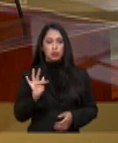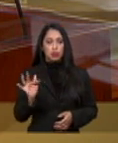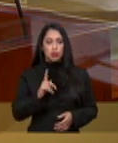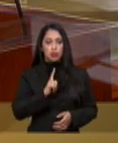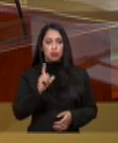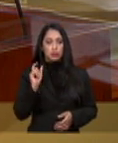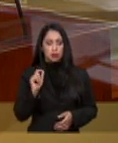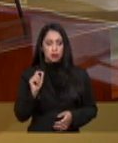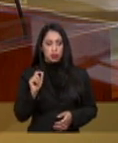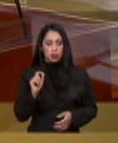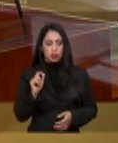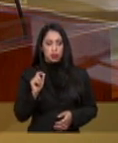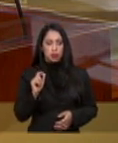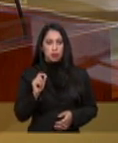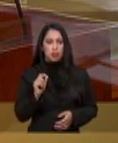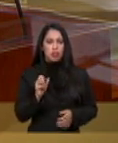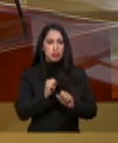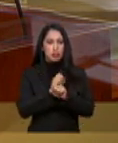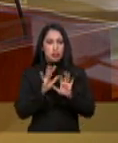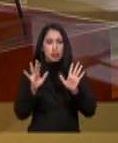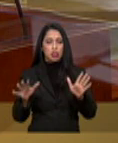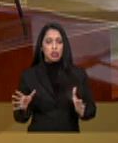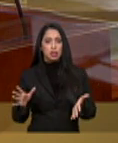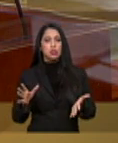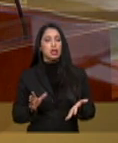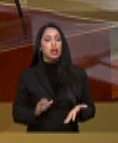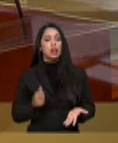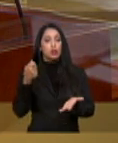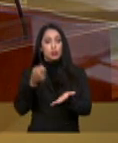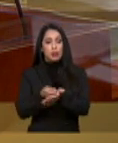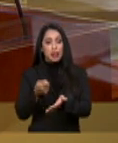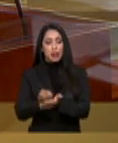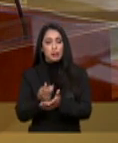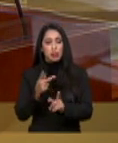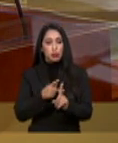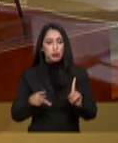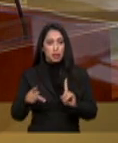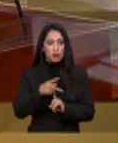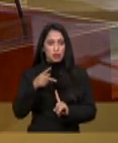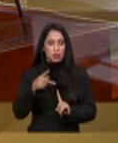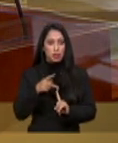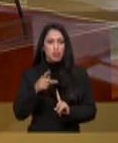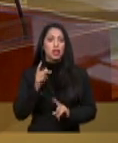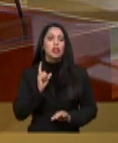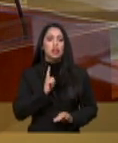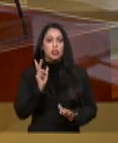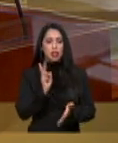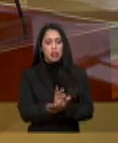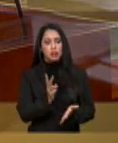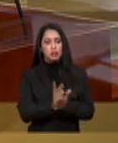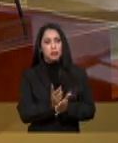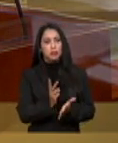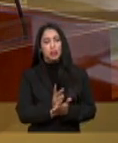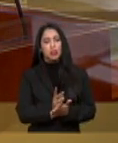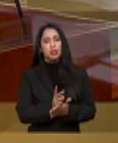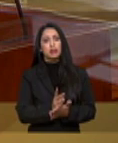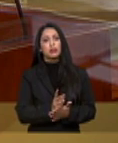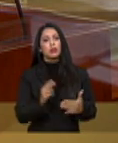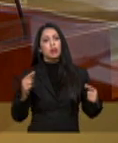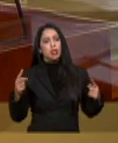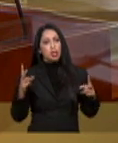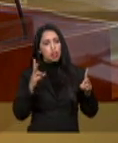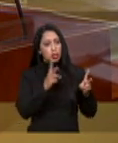pode esclarecer que as contribuições previdenciárias conferido o mesmo tratamento que é